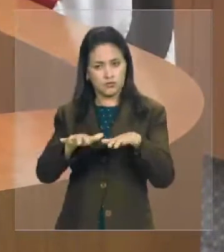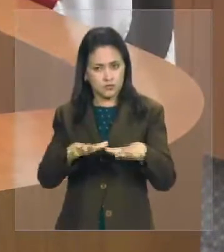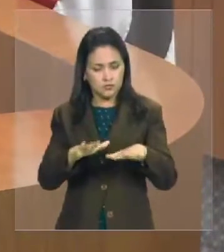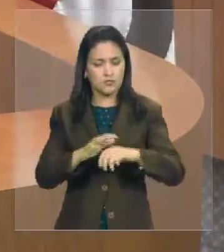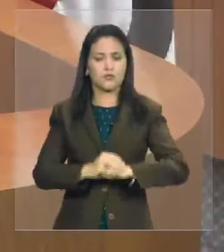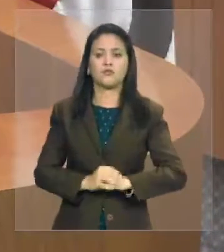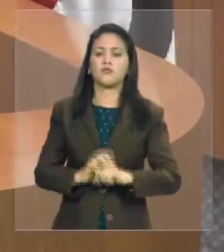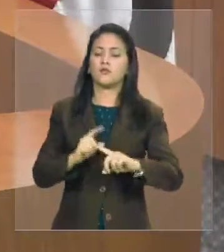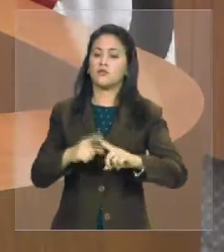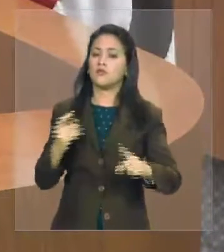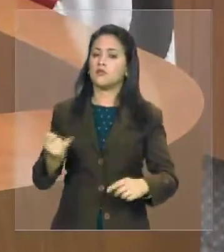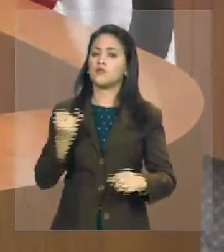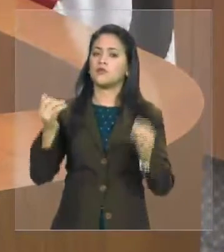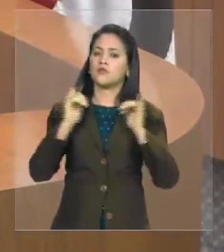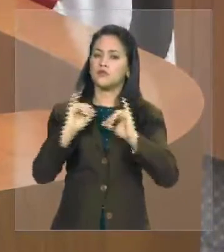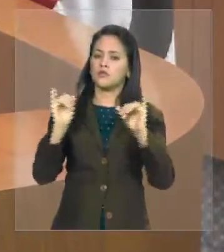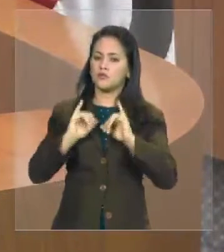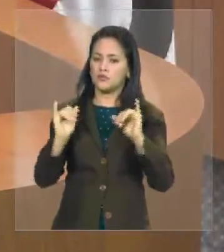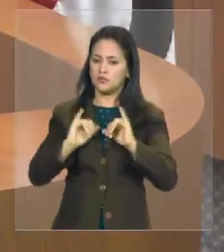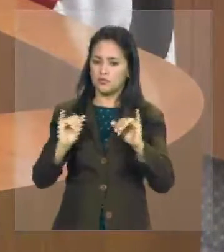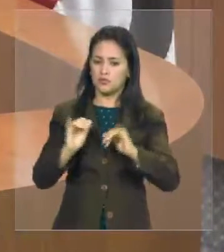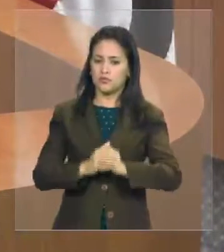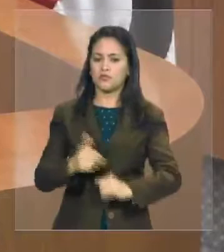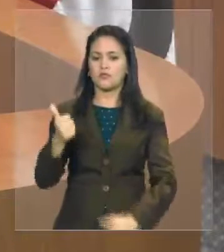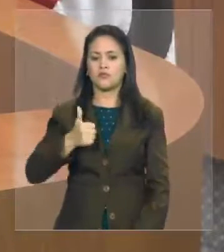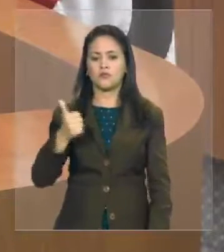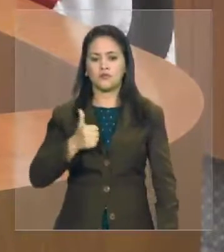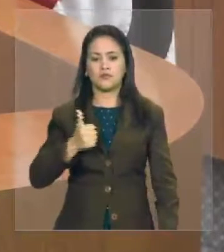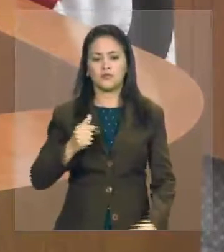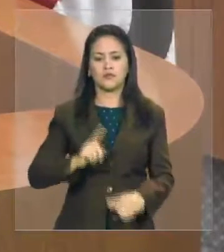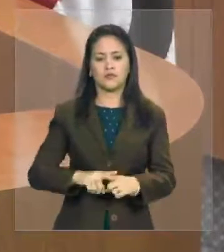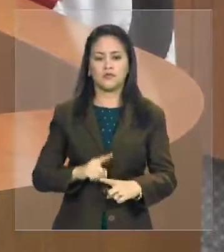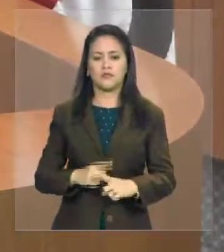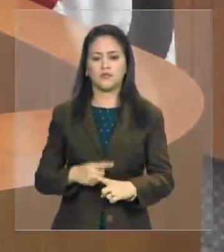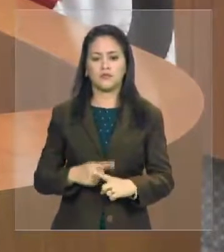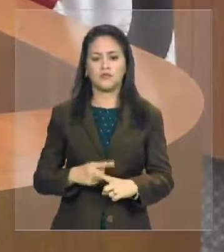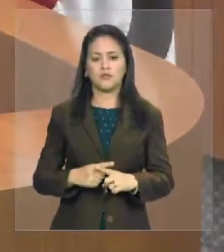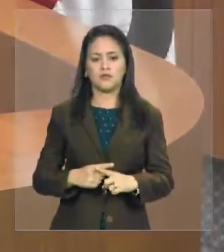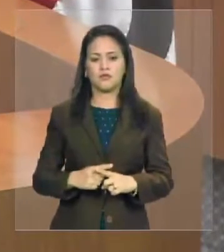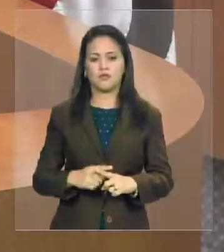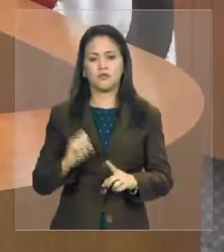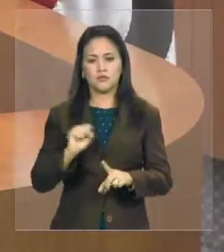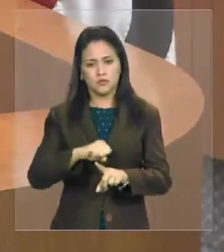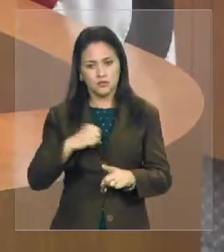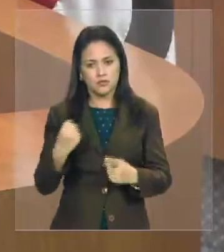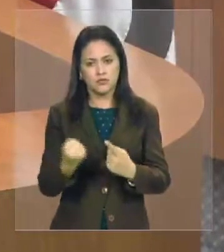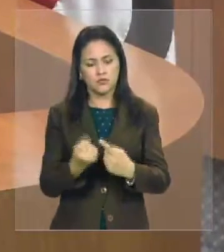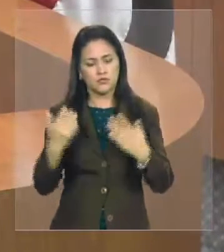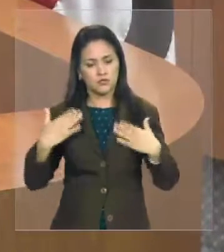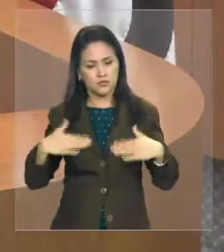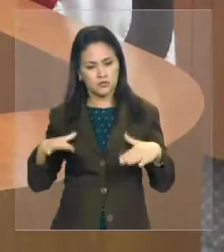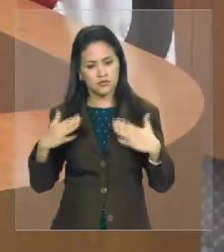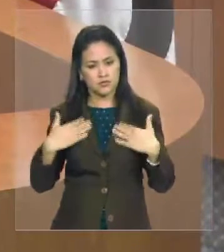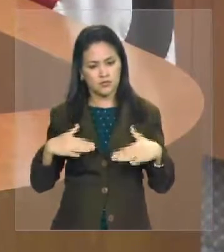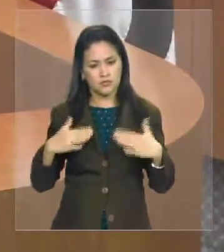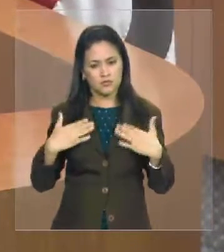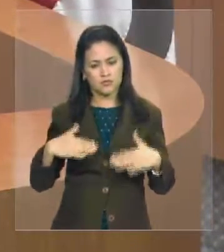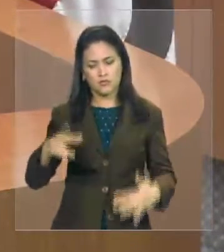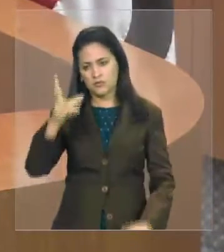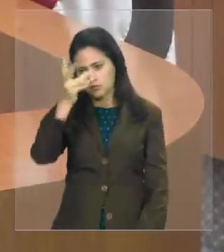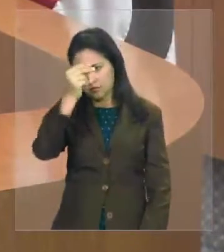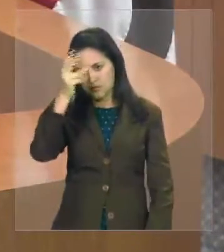dado o recado, primeiro, para que a sociedade se tranquilize de que o prefeito está cumprindo com o